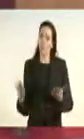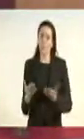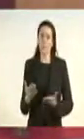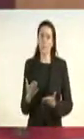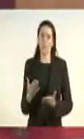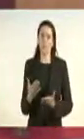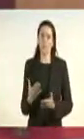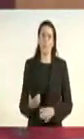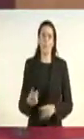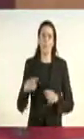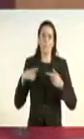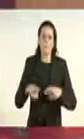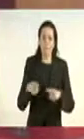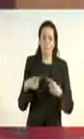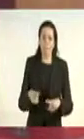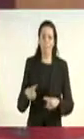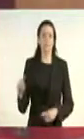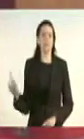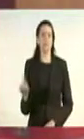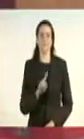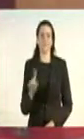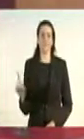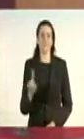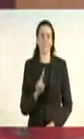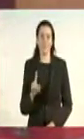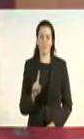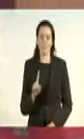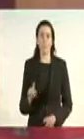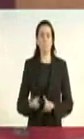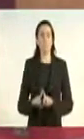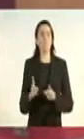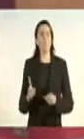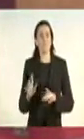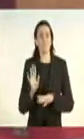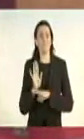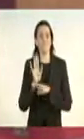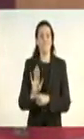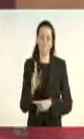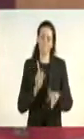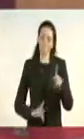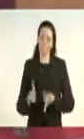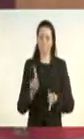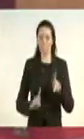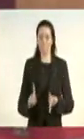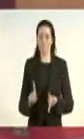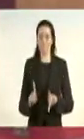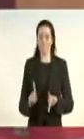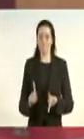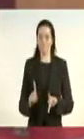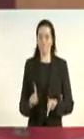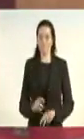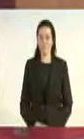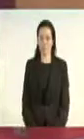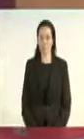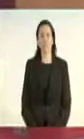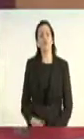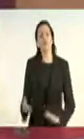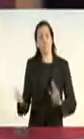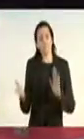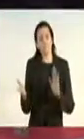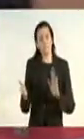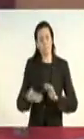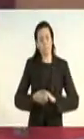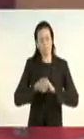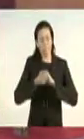de desenvolvimento. Amanhã eu vou me aprofundar mais no assunto. E aqui, mais uma vez, parabenizar Vossa Excelência pela